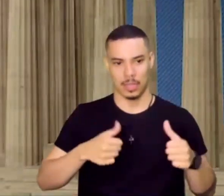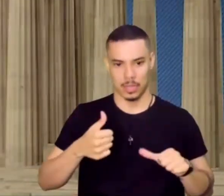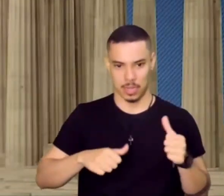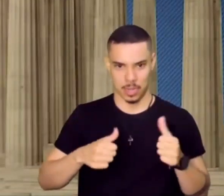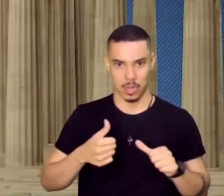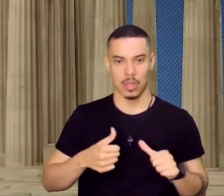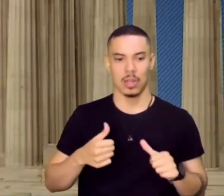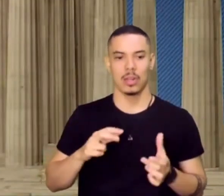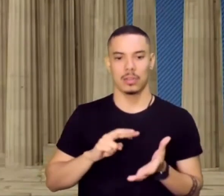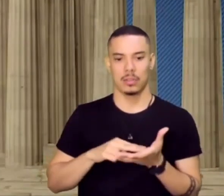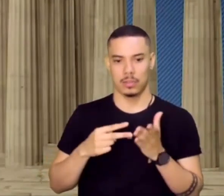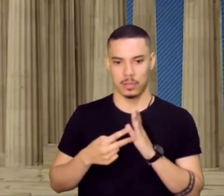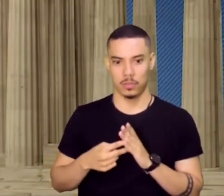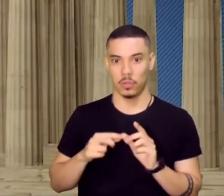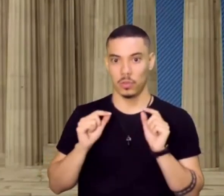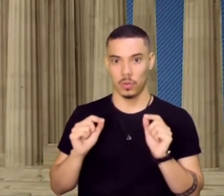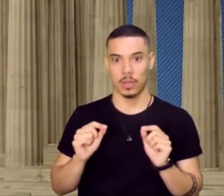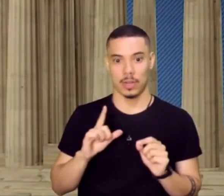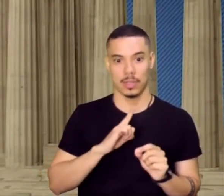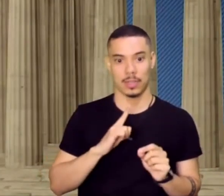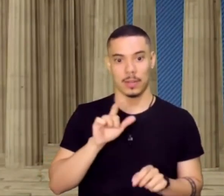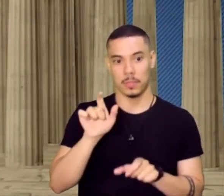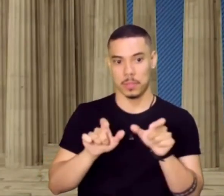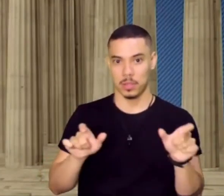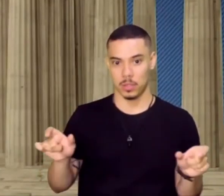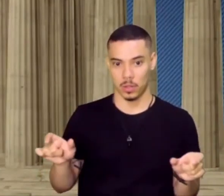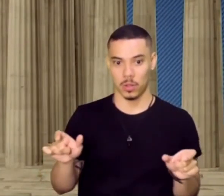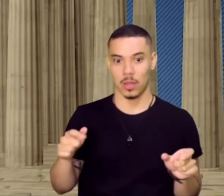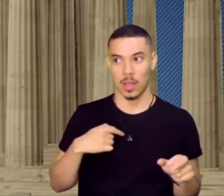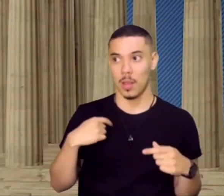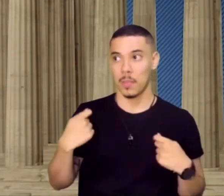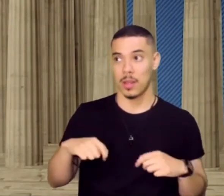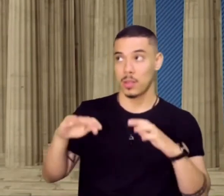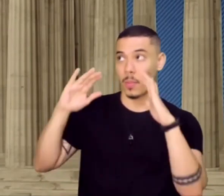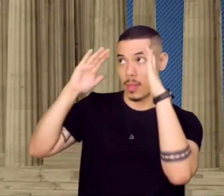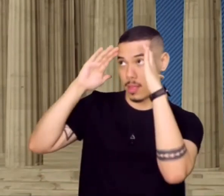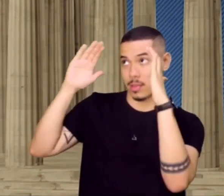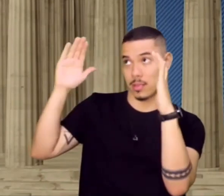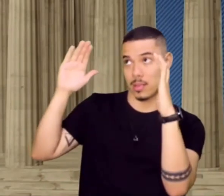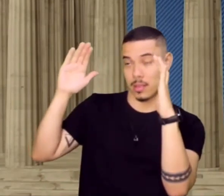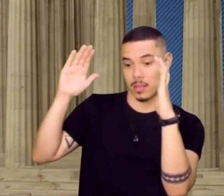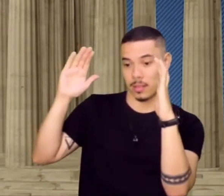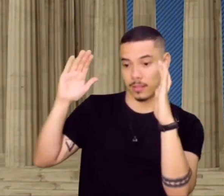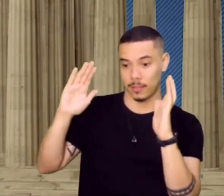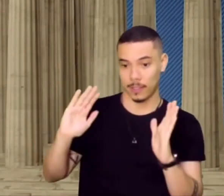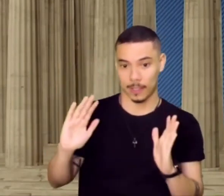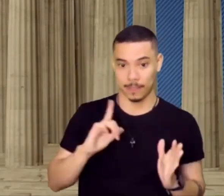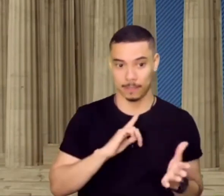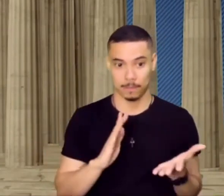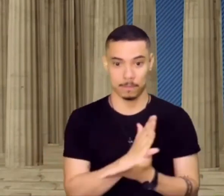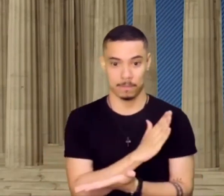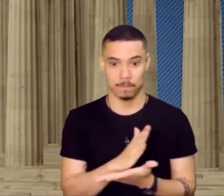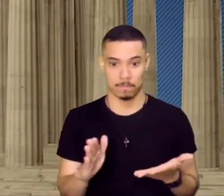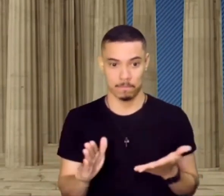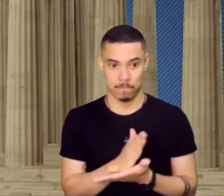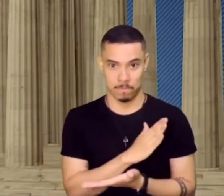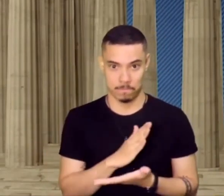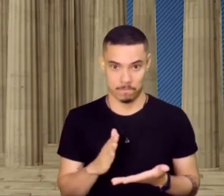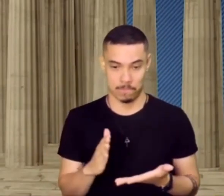né? Um autoritarismo social. Ou seja, ó, tem pessoas da hierarquia que eu tenho que obedecer. E tem pessoas